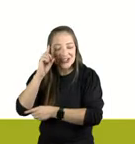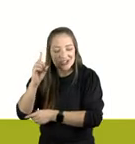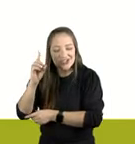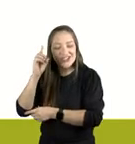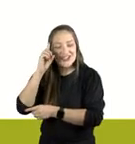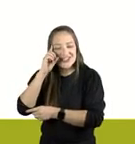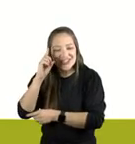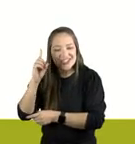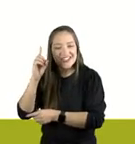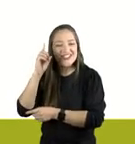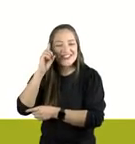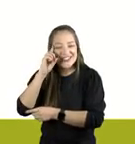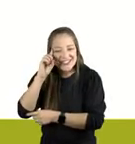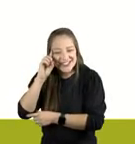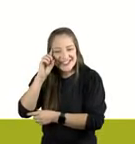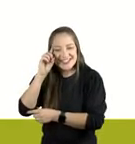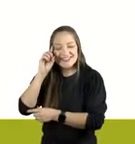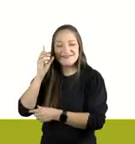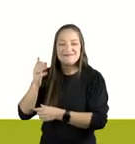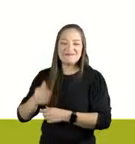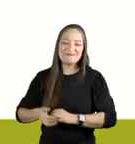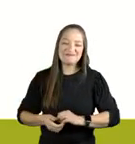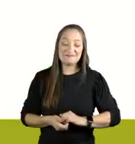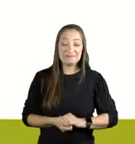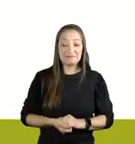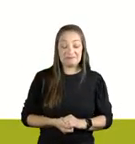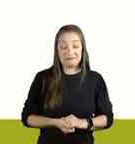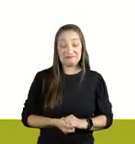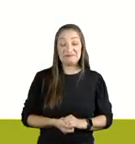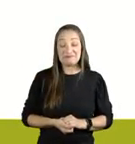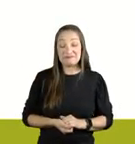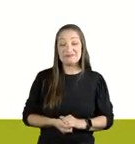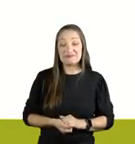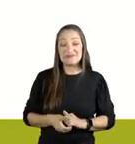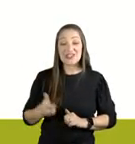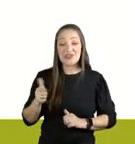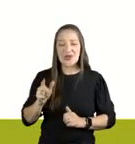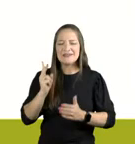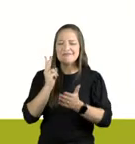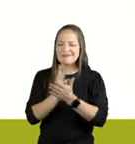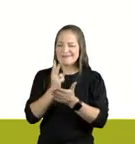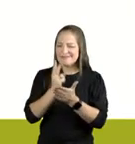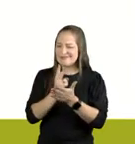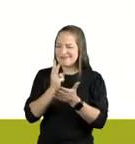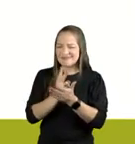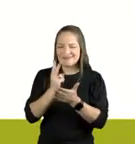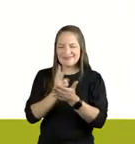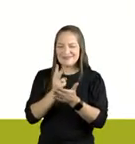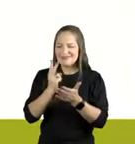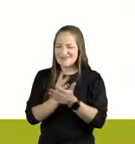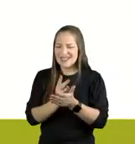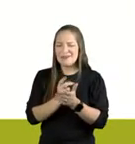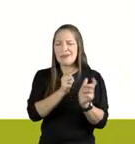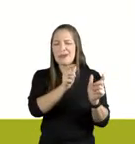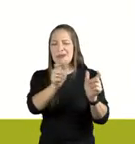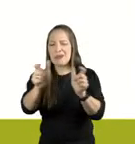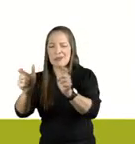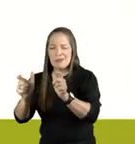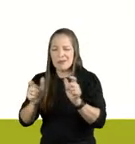E outra coisa que eu me pergunto, e sempre aparece também, e sempre aparece em todos os lugares,